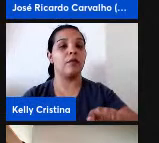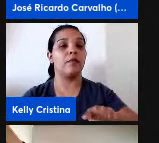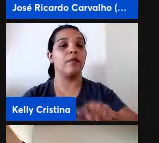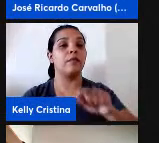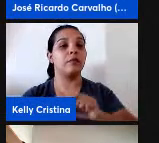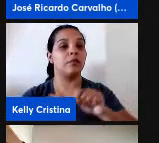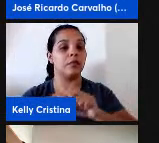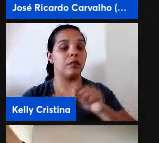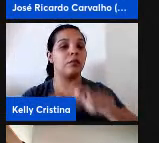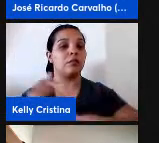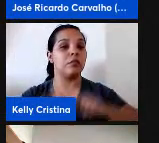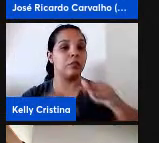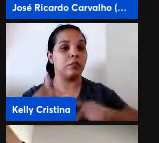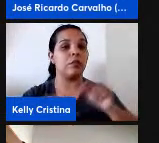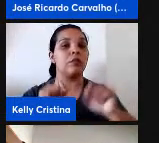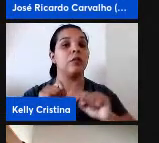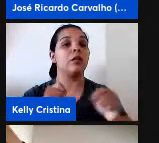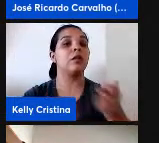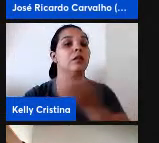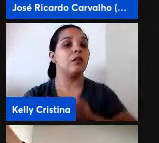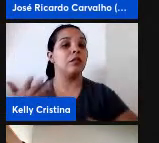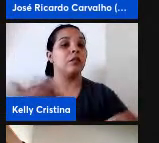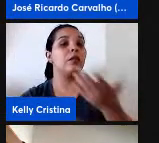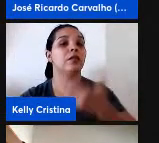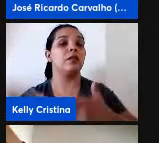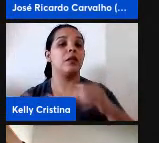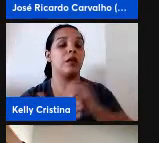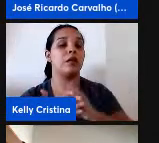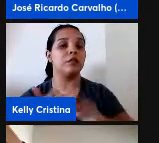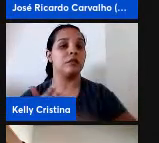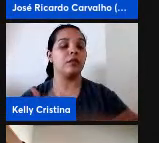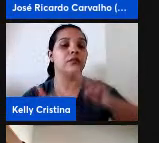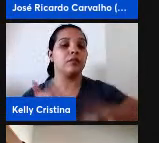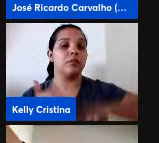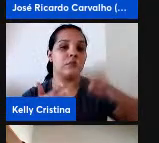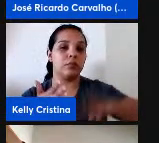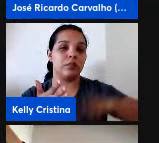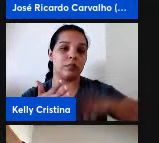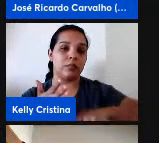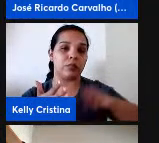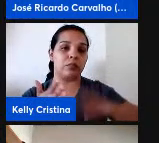retextualização. Isso envolve um trabalho de atividade de leitura e análise linguística,